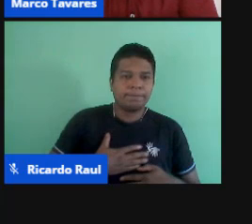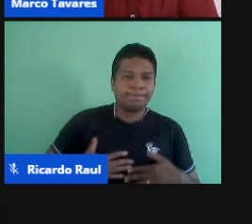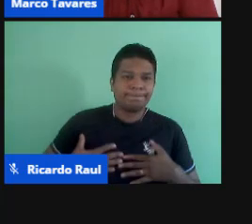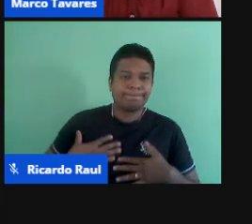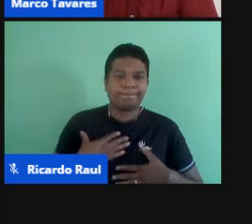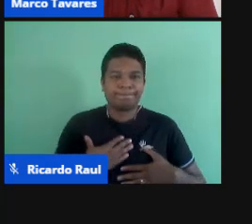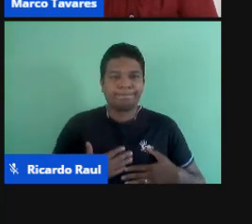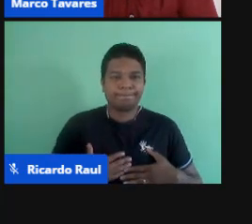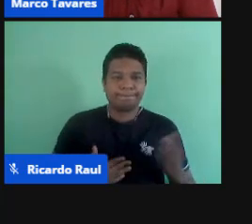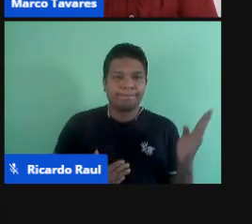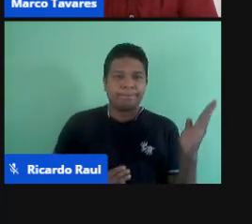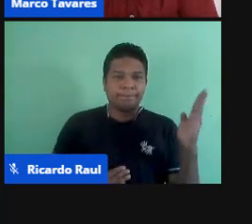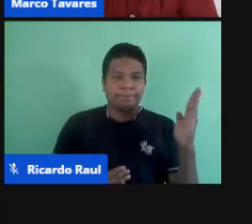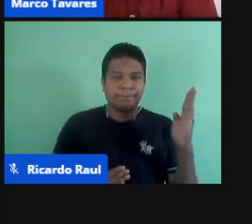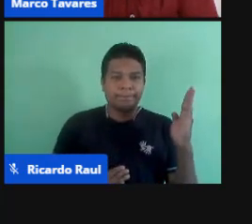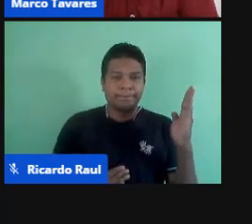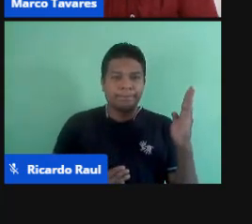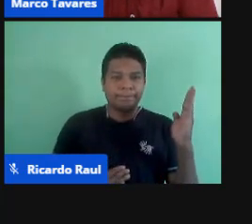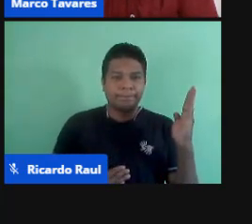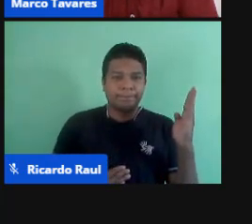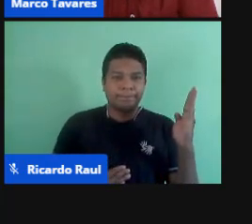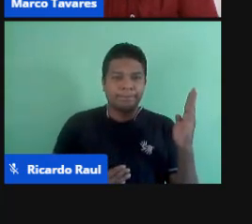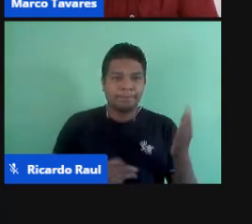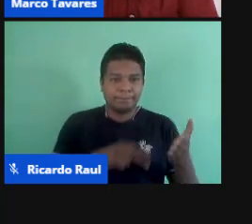ler aqui para vocês, né?